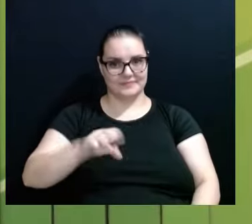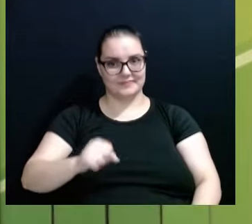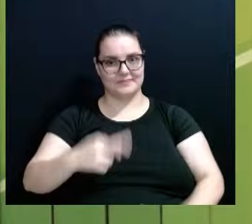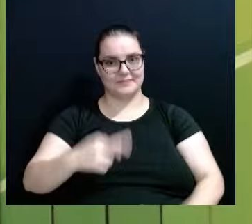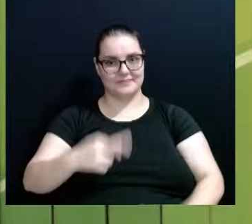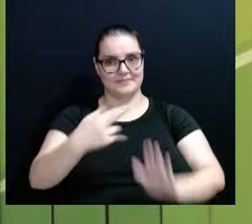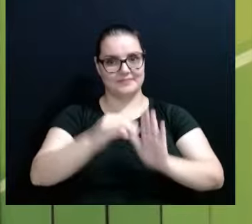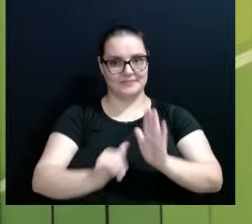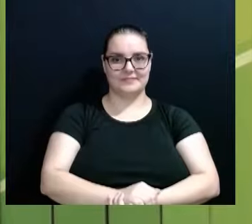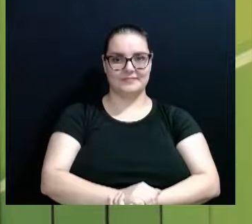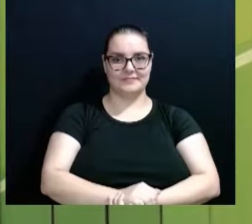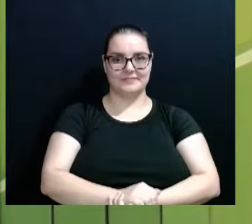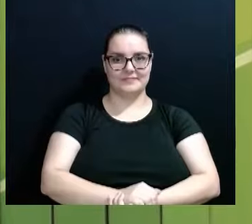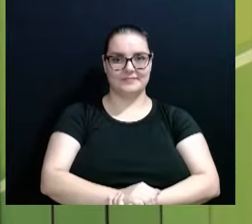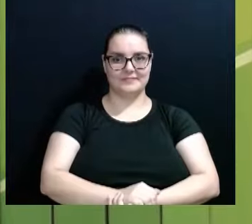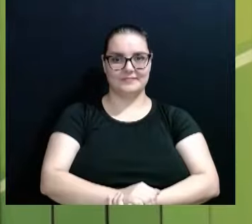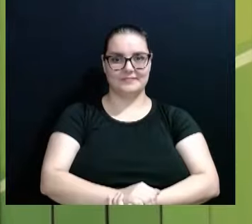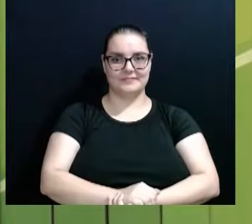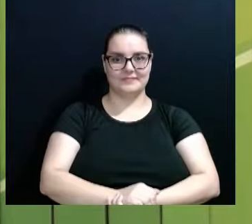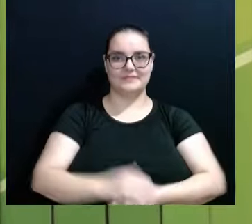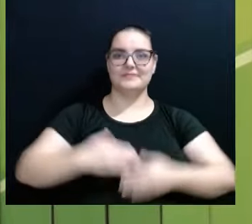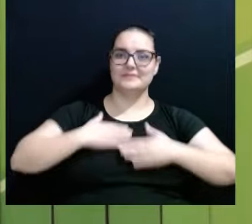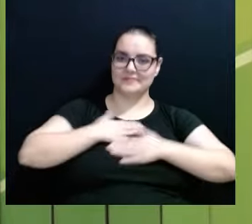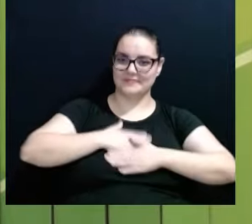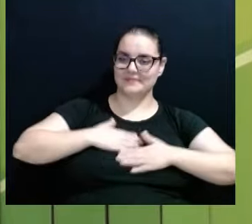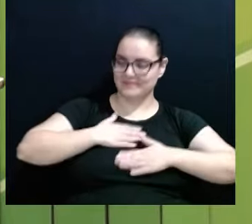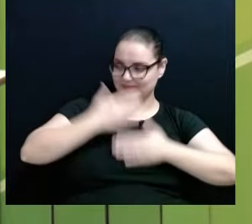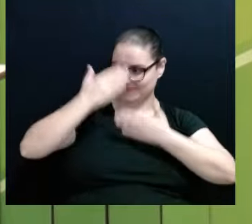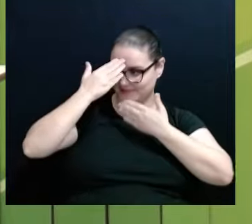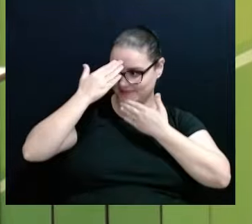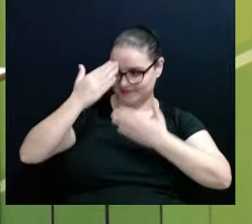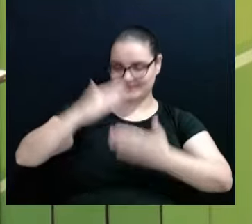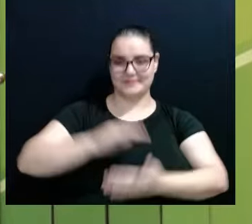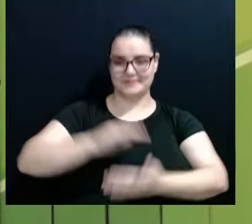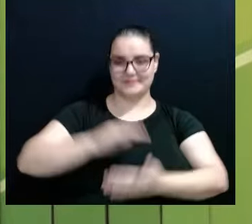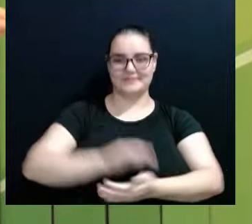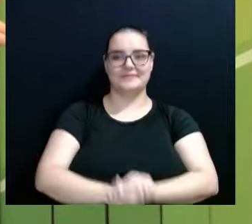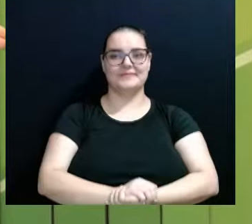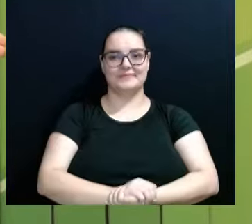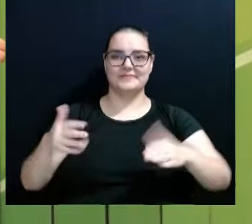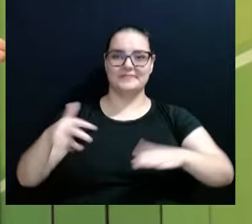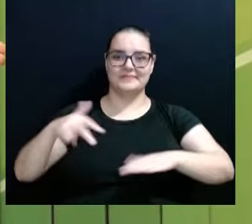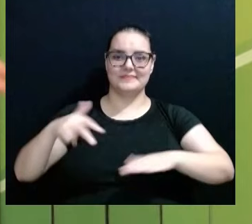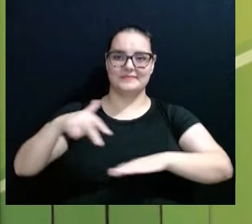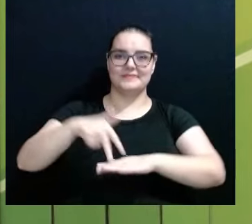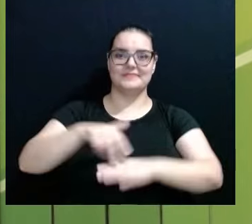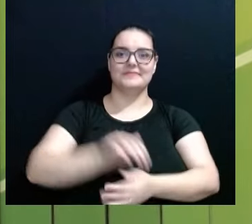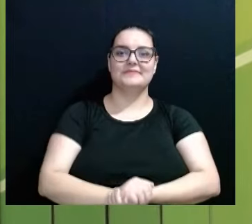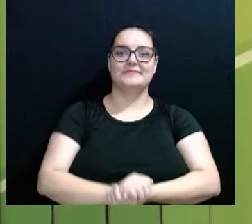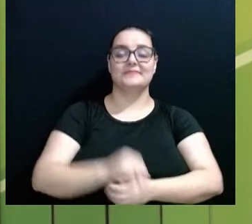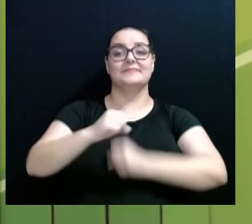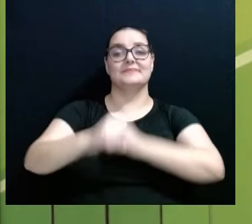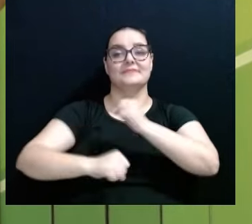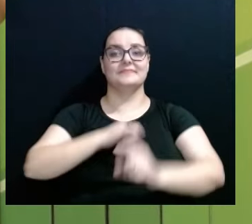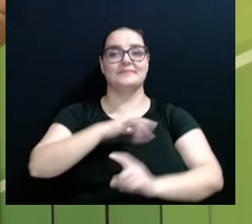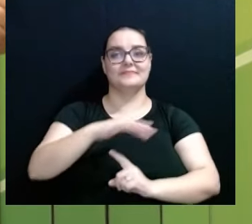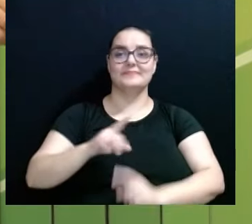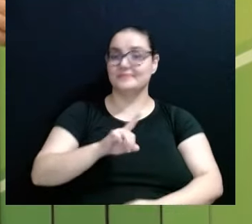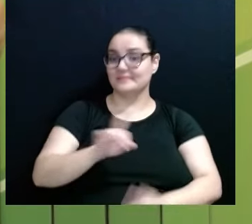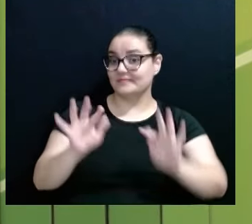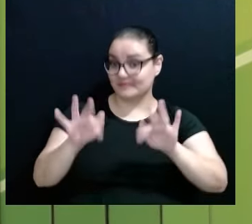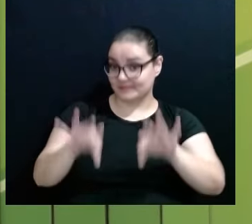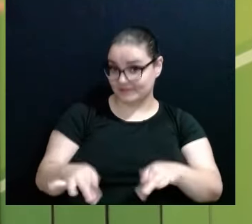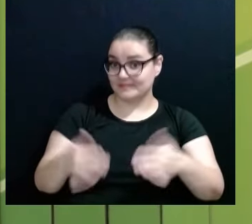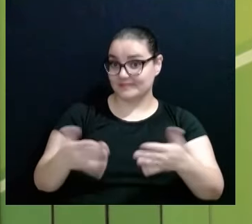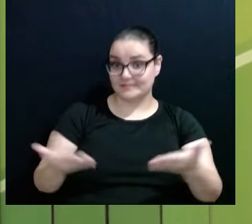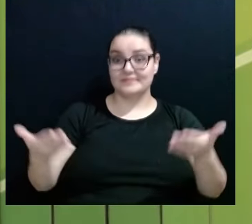Professor, eu agradeço a sua participação e já fica o convite, então, para o senhor retornar a partir que nós tivermos aí essa